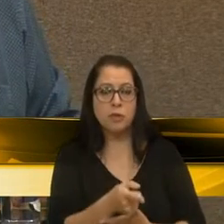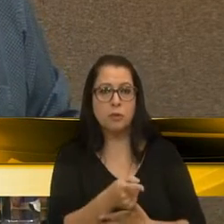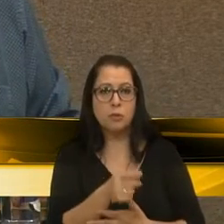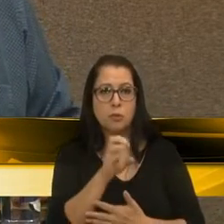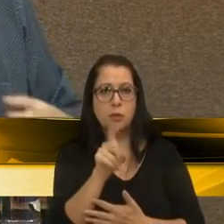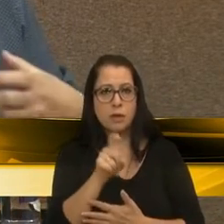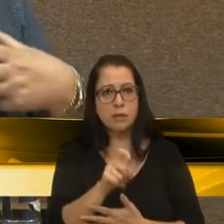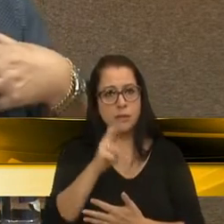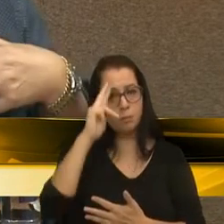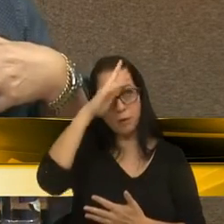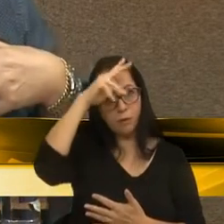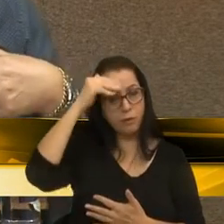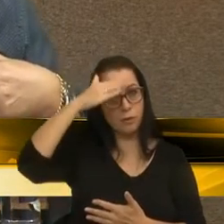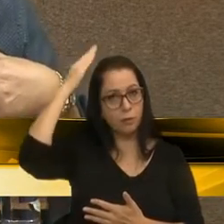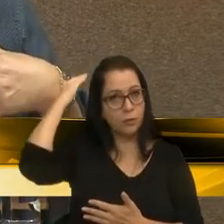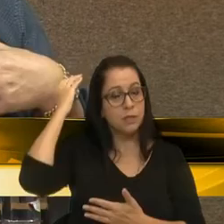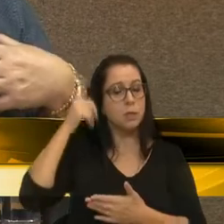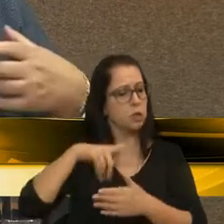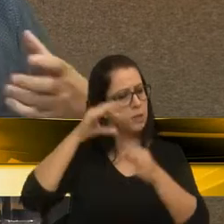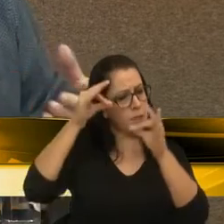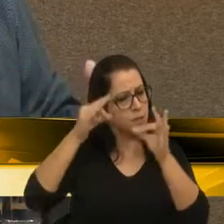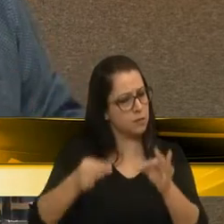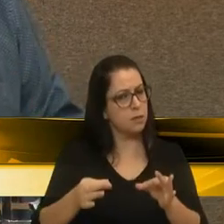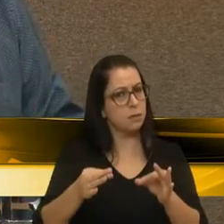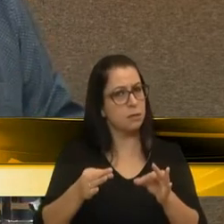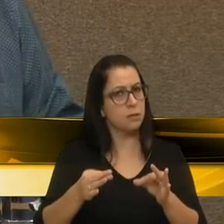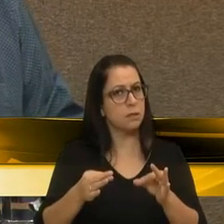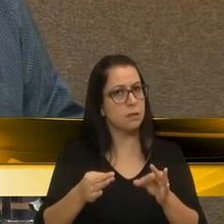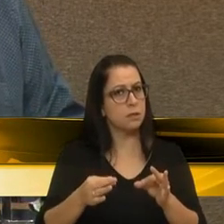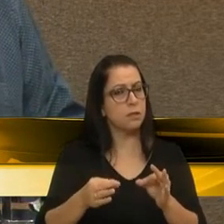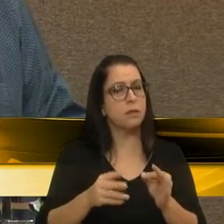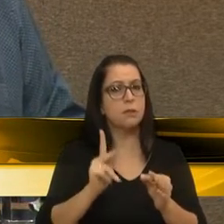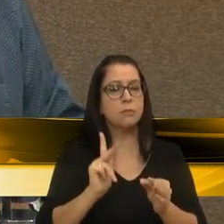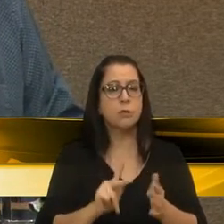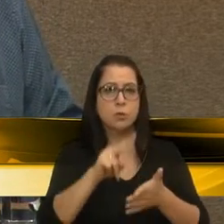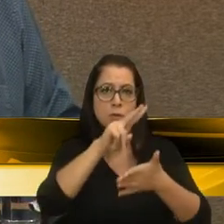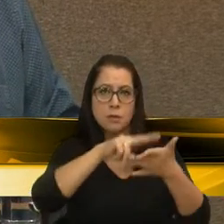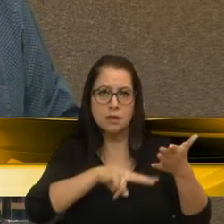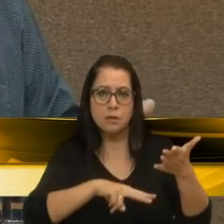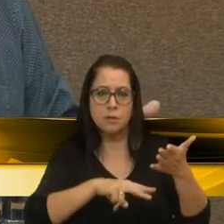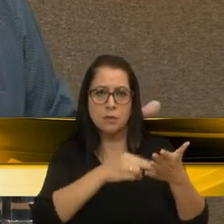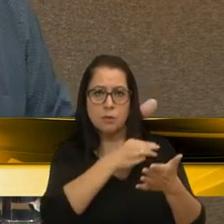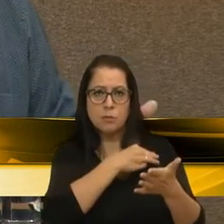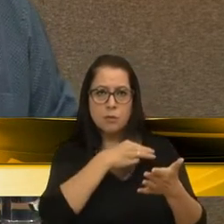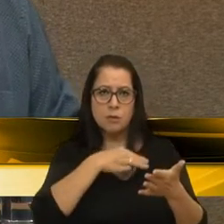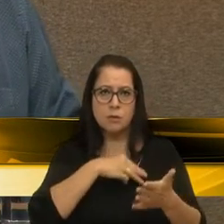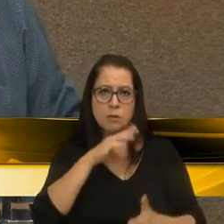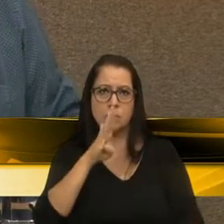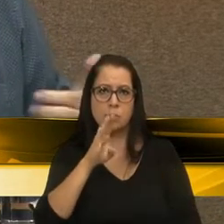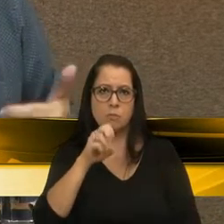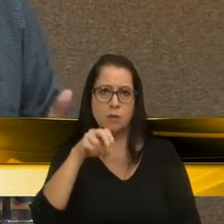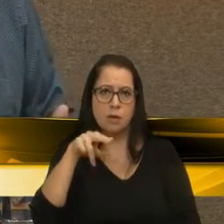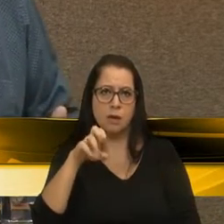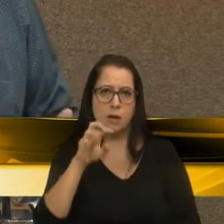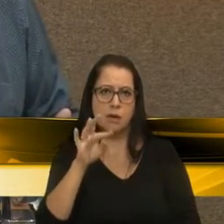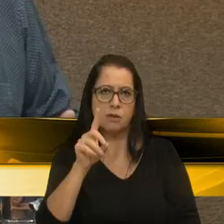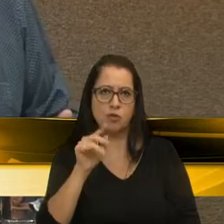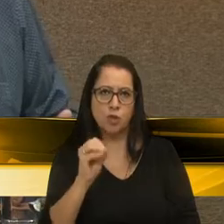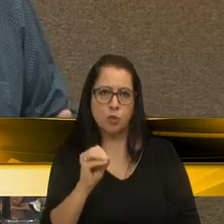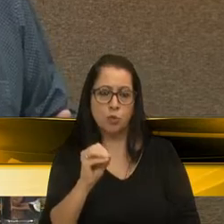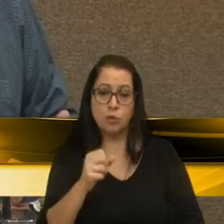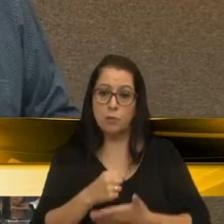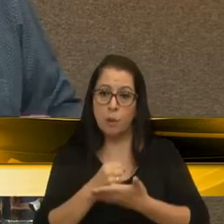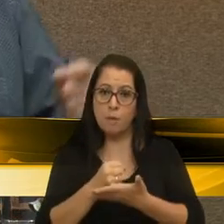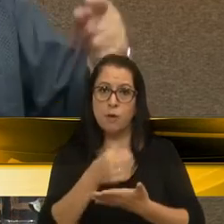ex-prefeito Alceu, ele tinha convicção com o relator, o ministro Benedito, estaria do nosso